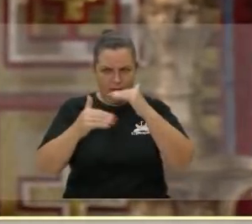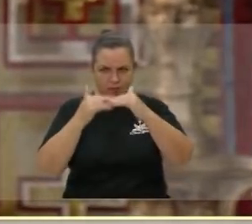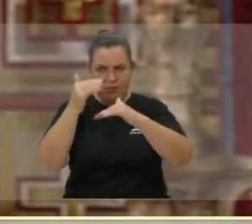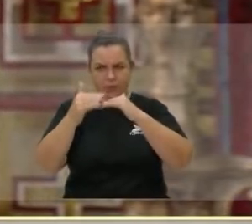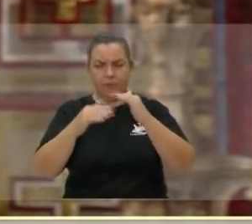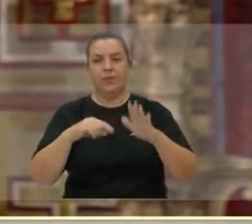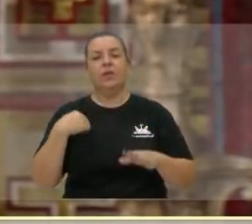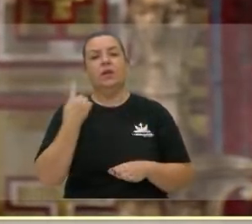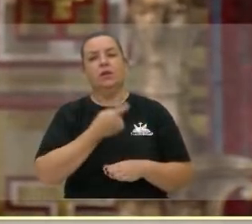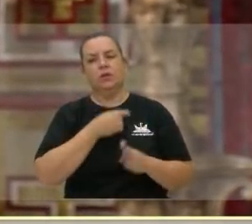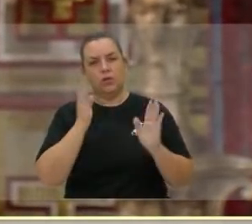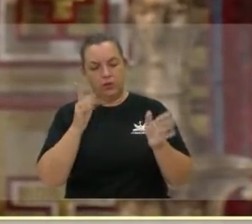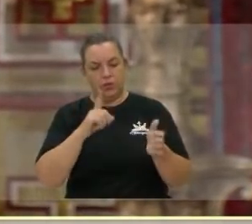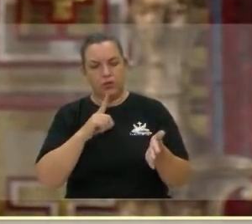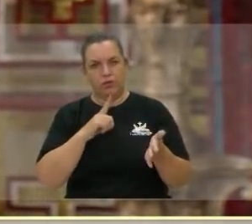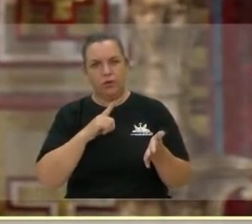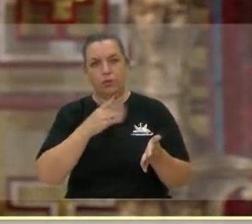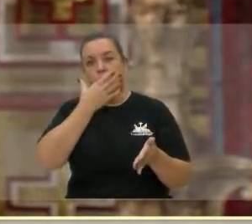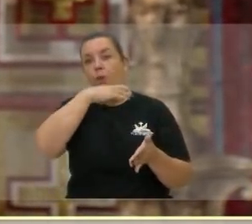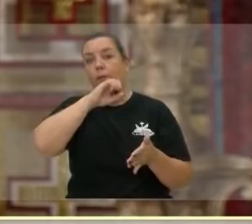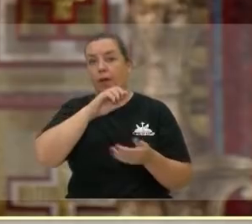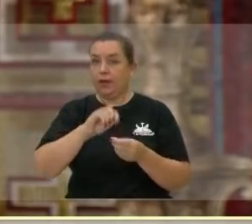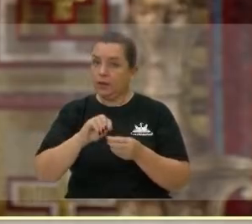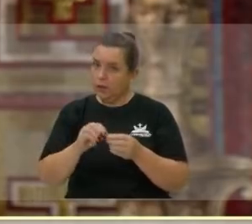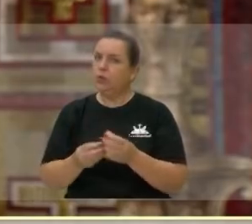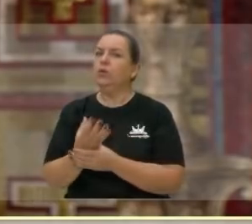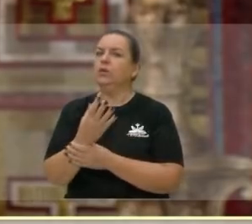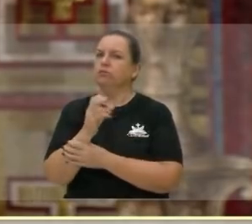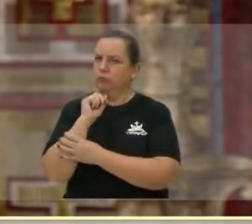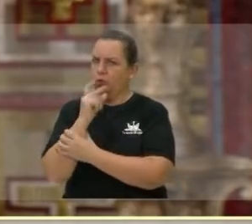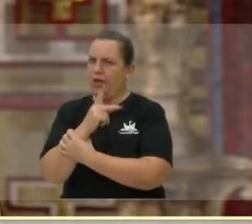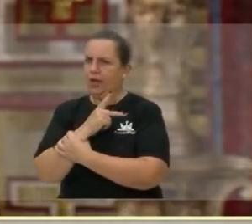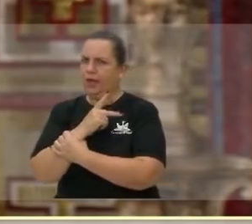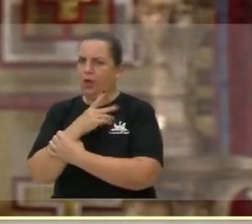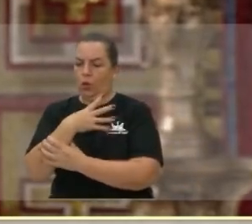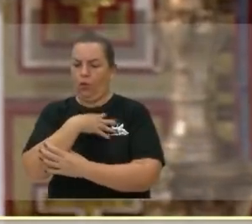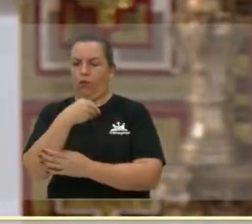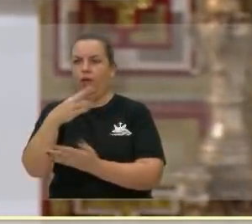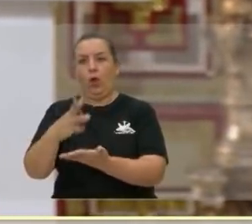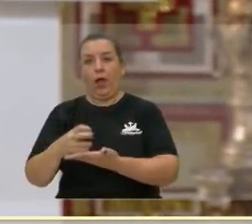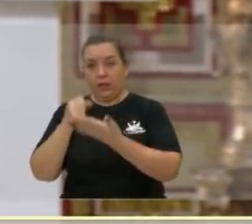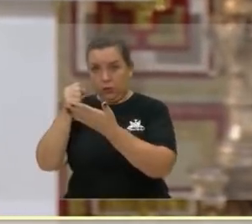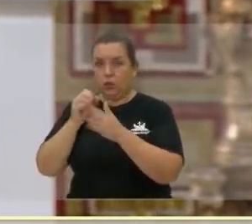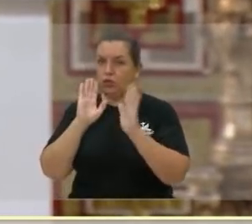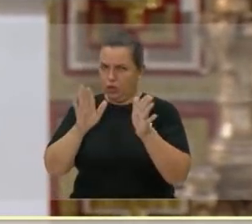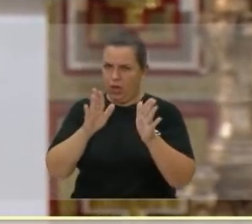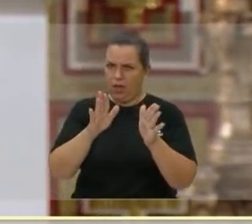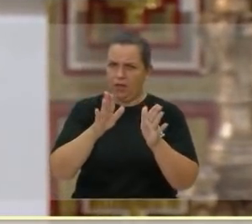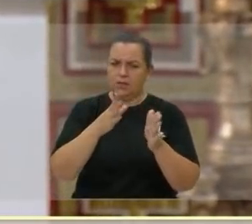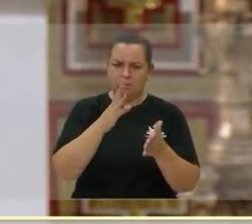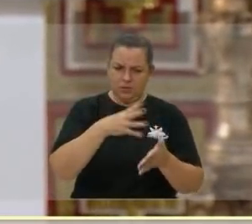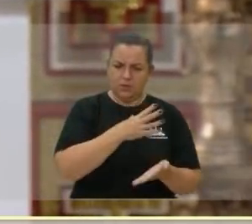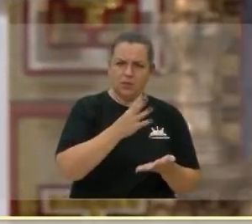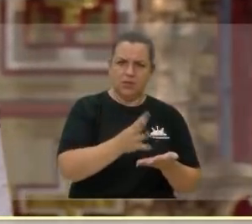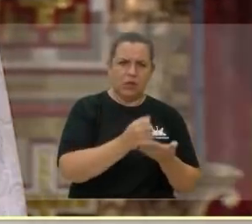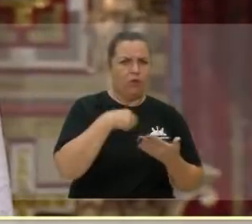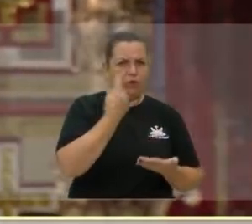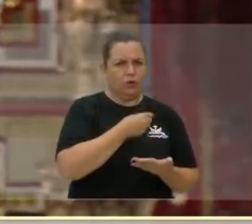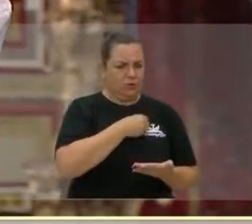já tivemos o Pai Criador, não foi? O Filho Redentor já não redimiu?